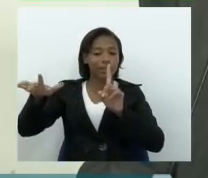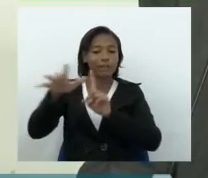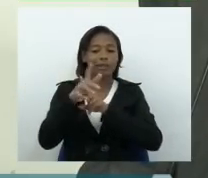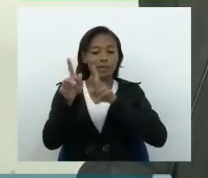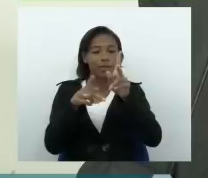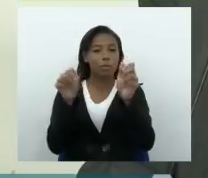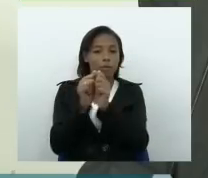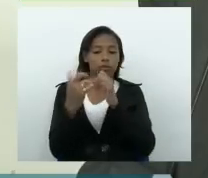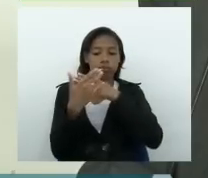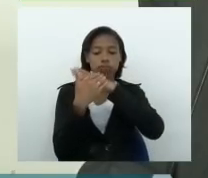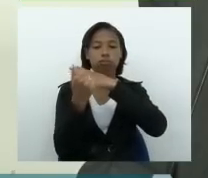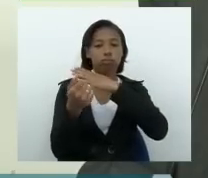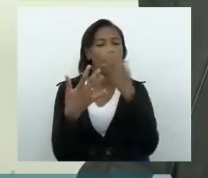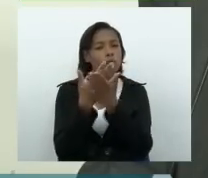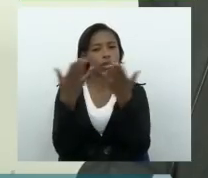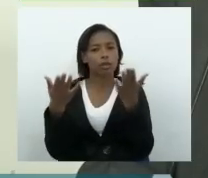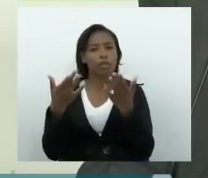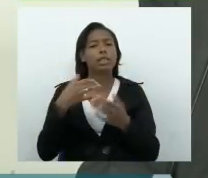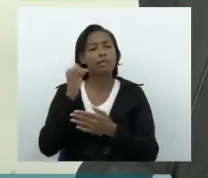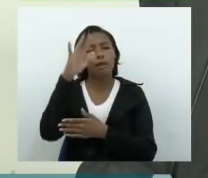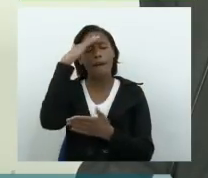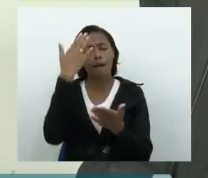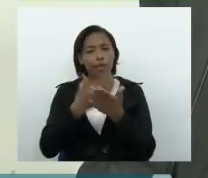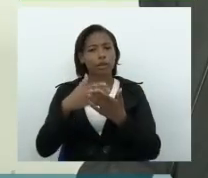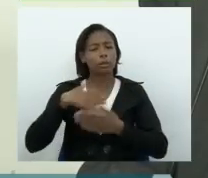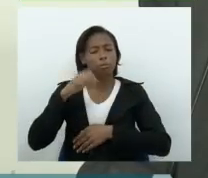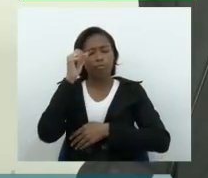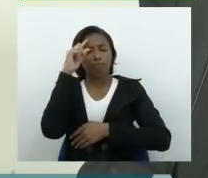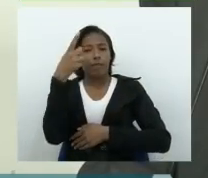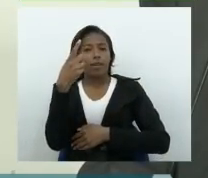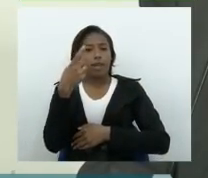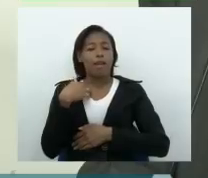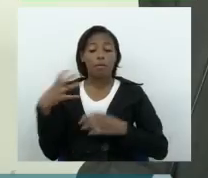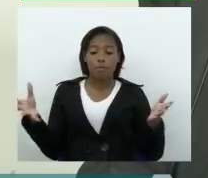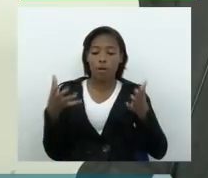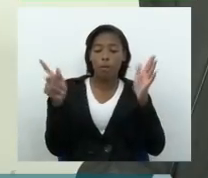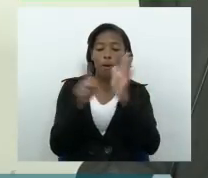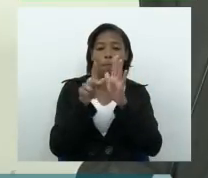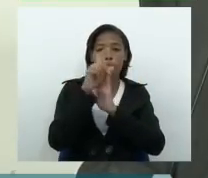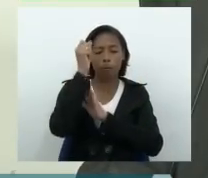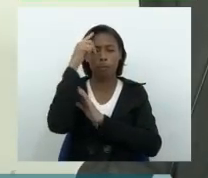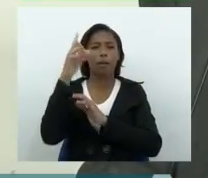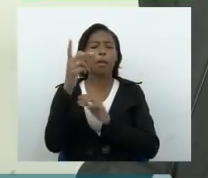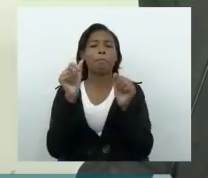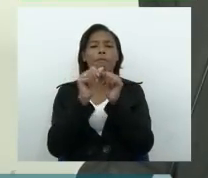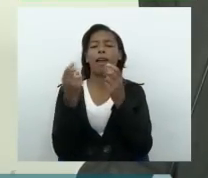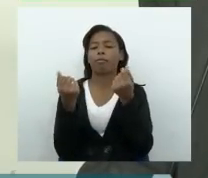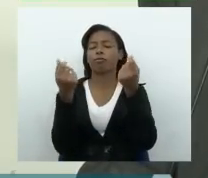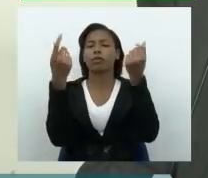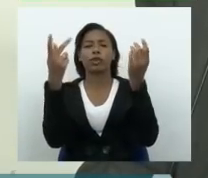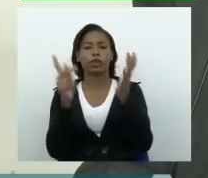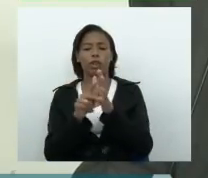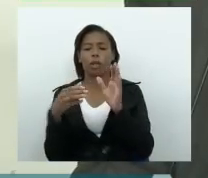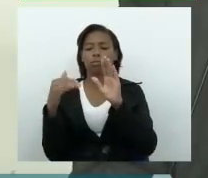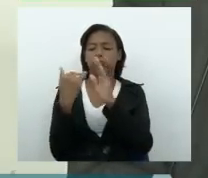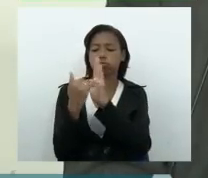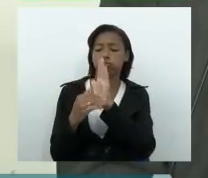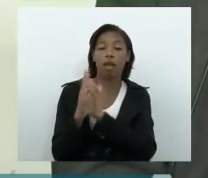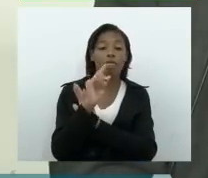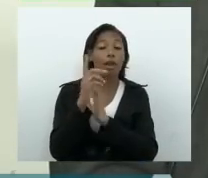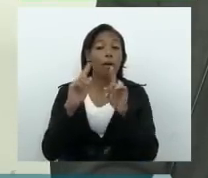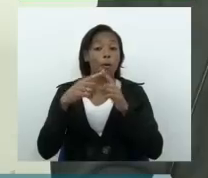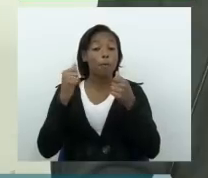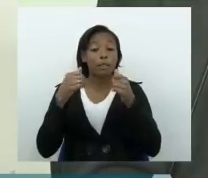te convido, você que acredita nas minhas ideias, a nossa campanha é de ideias, não é de fortunas. A nossa campanha de ideias. E eu